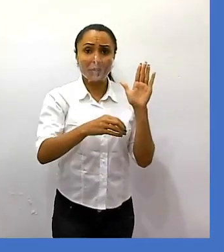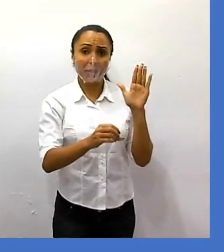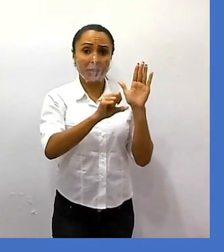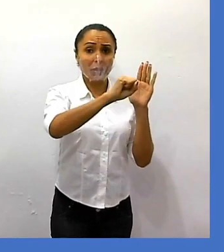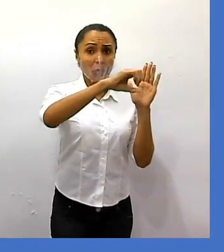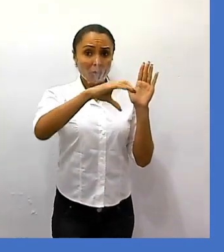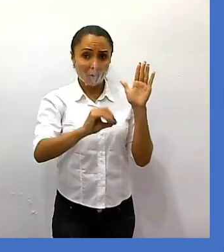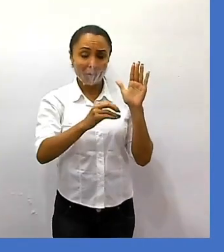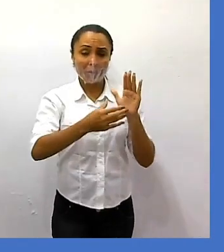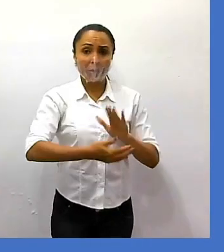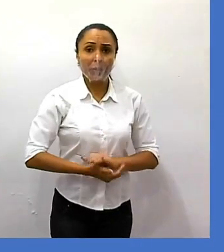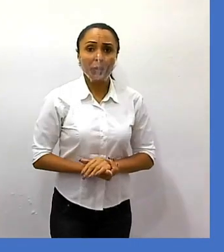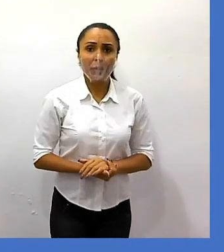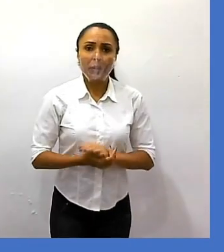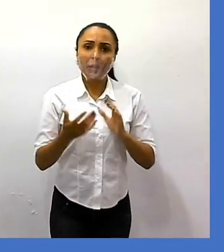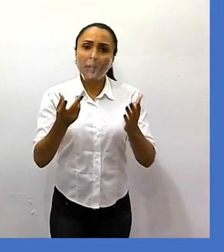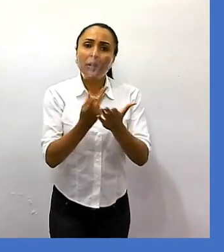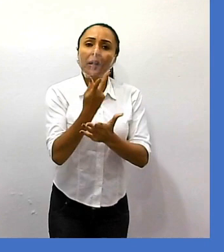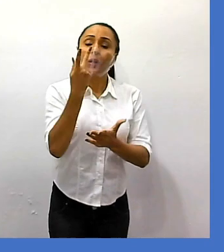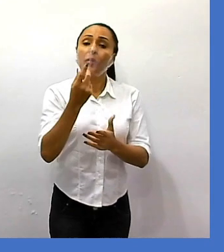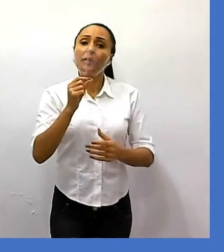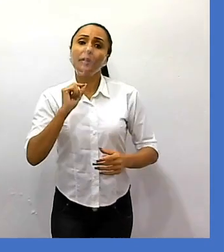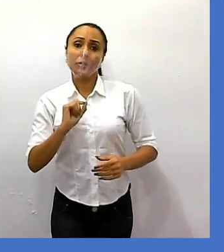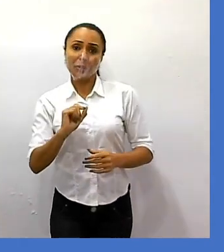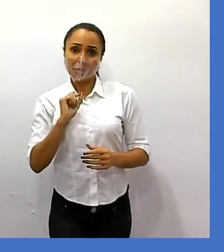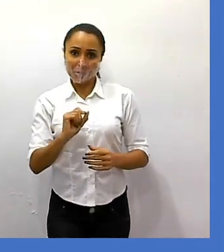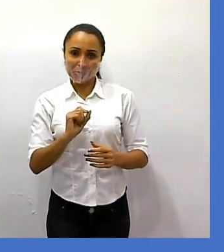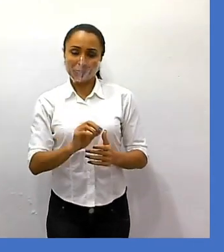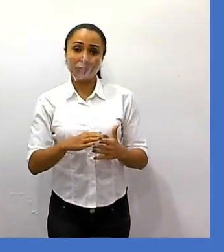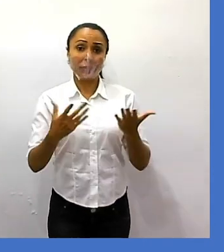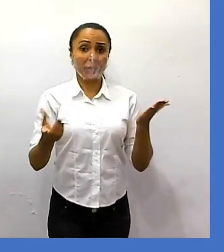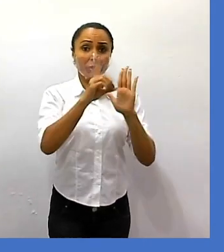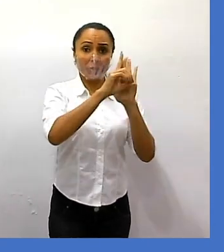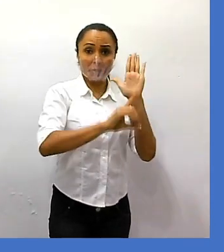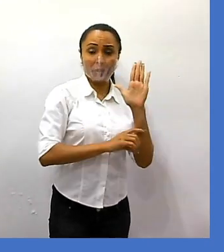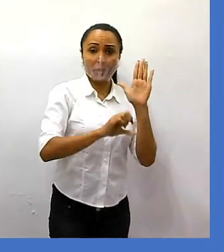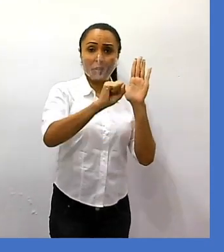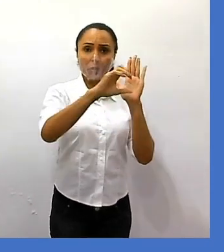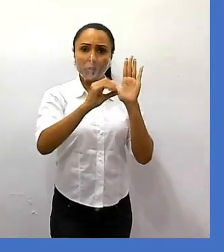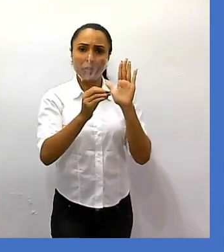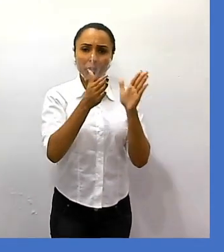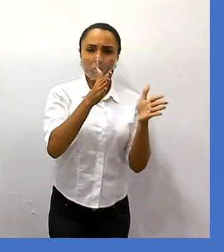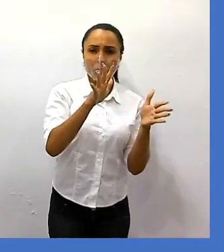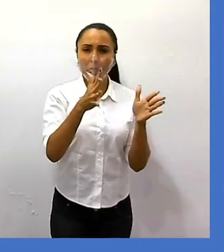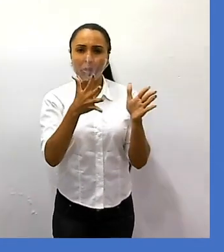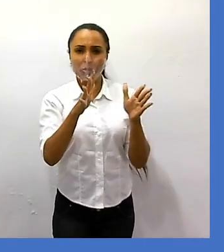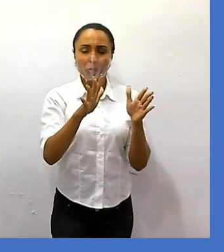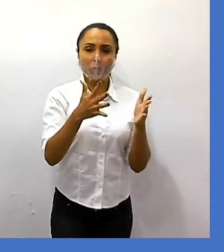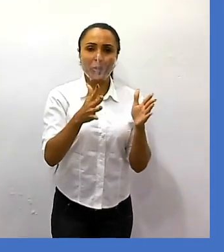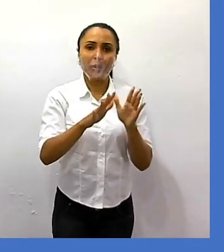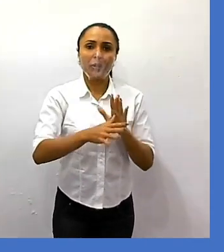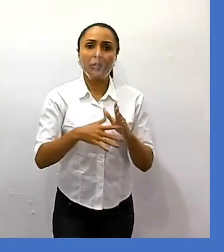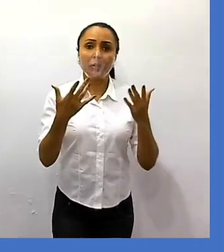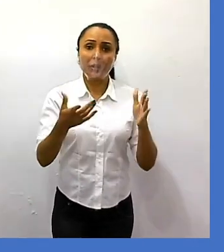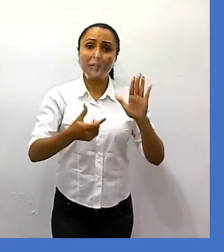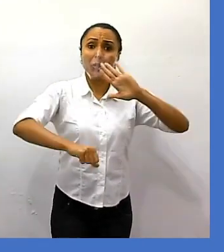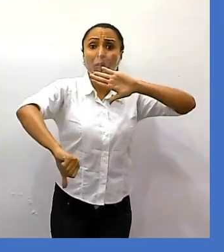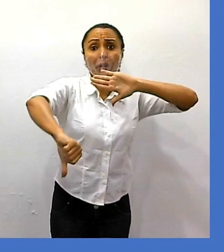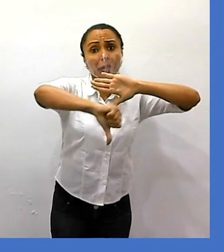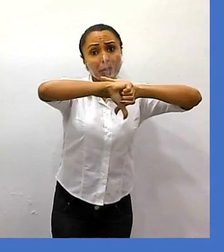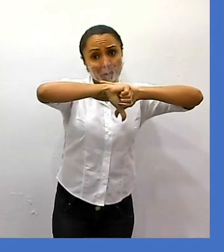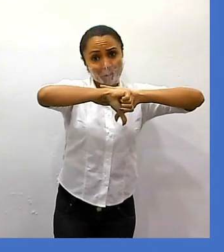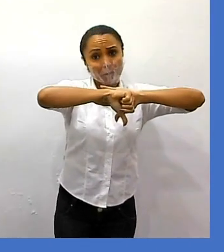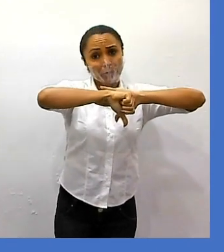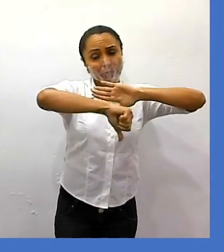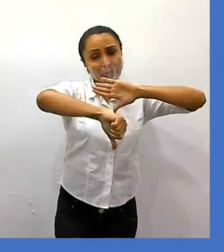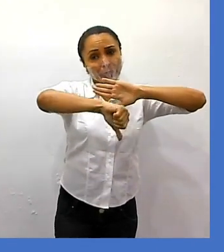e 80, vai acontecer, na década de 80, meados da década de 80, uma crise no cinema